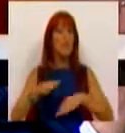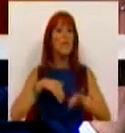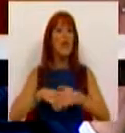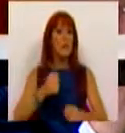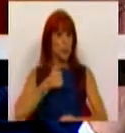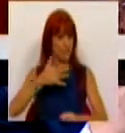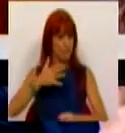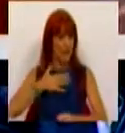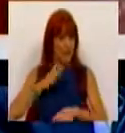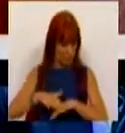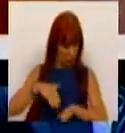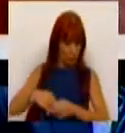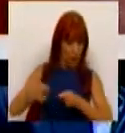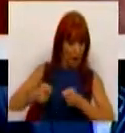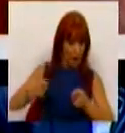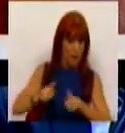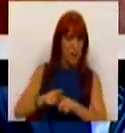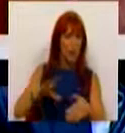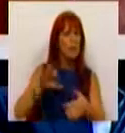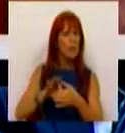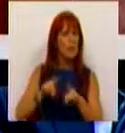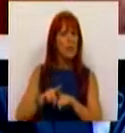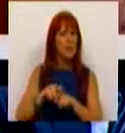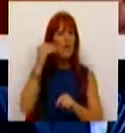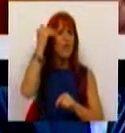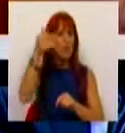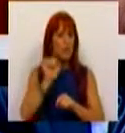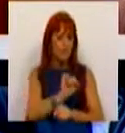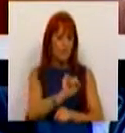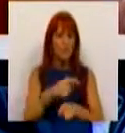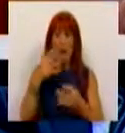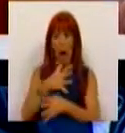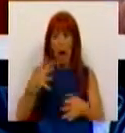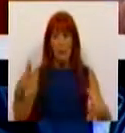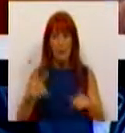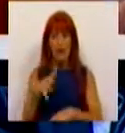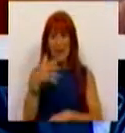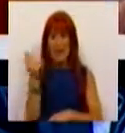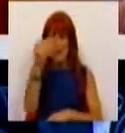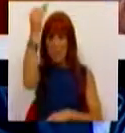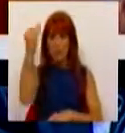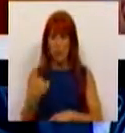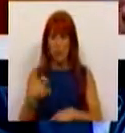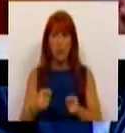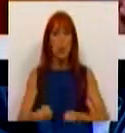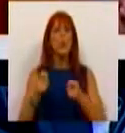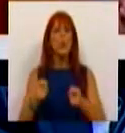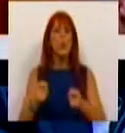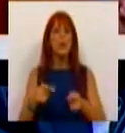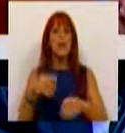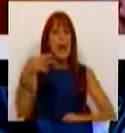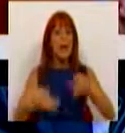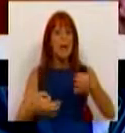por empresas que, para se equiparem para o seu futuro, aumentaram 15% o investimento